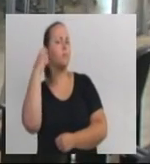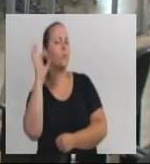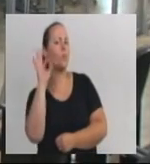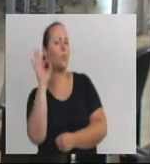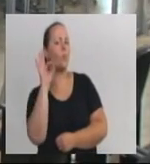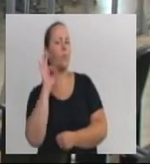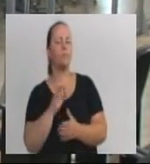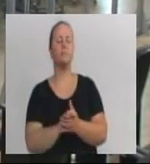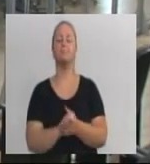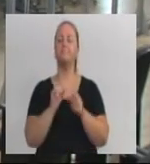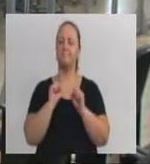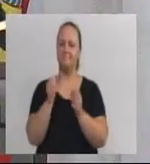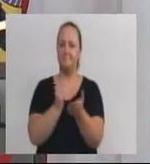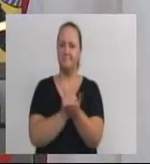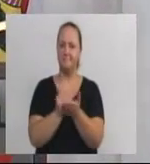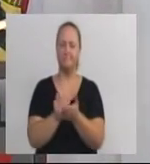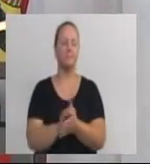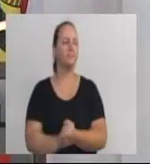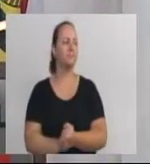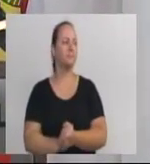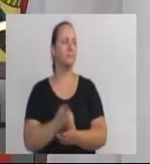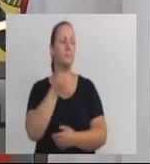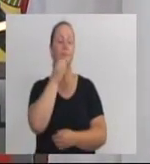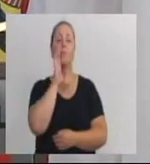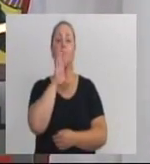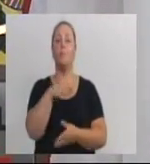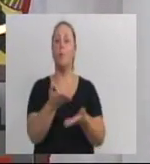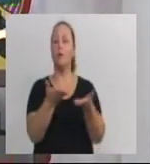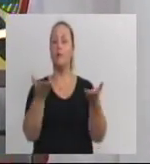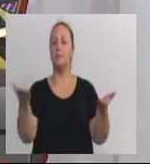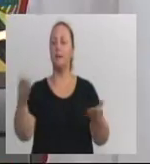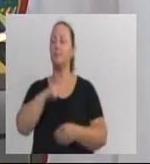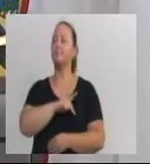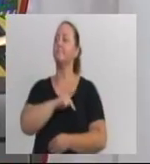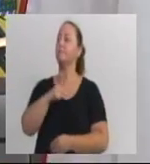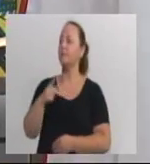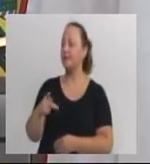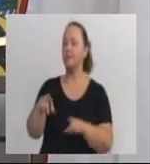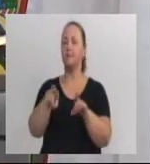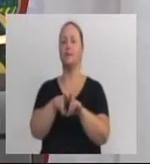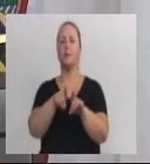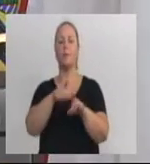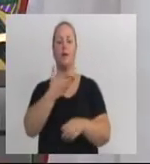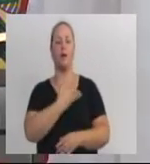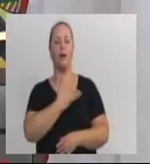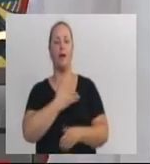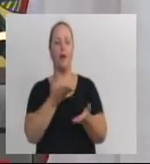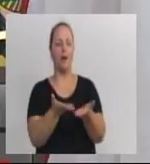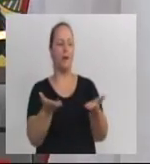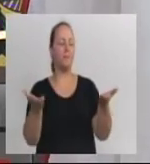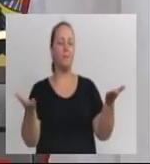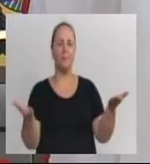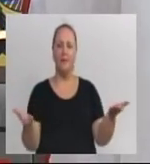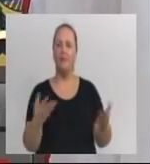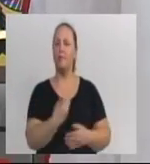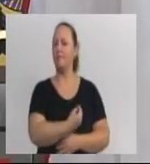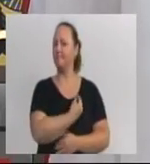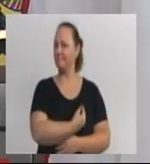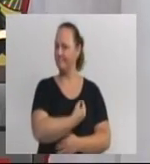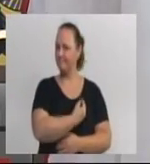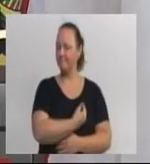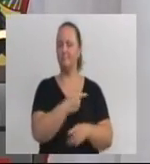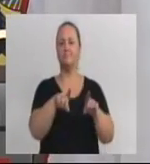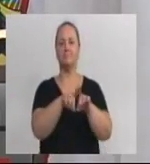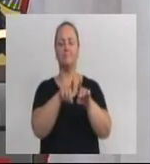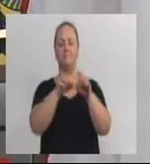Ok, pode reiniciar, vereador Zeca. Muito boa tarde, presidente Mário Hildebrand, colegas parlamentares que estão aqui nessa casa, distinta